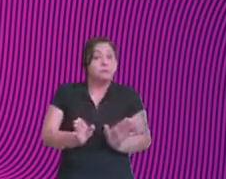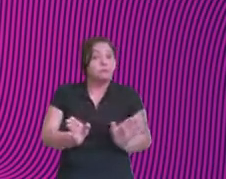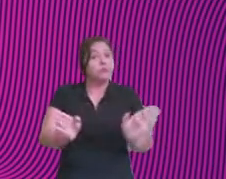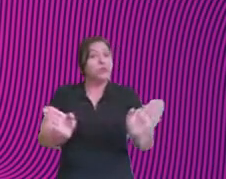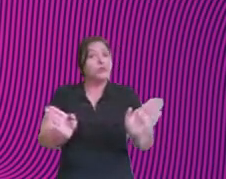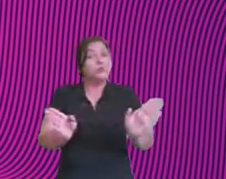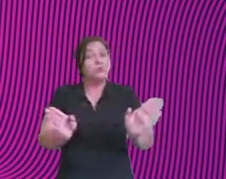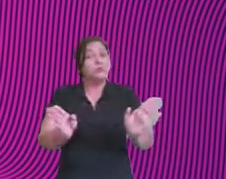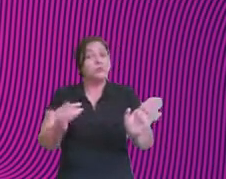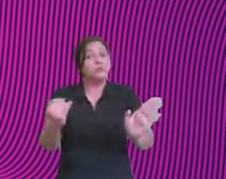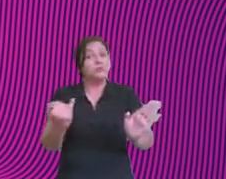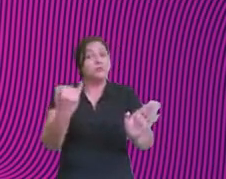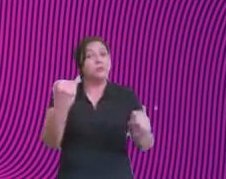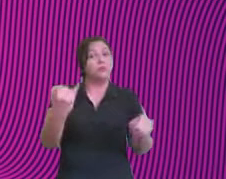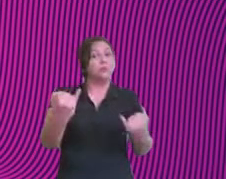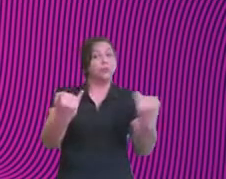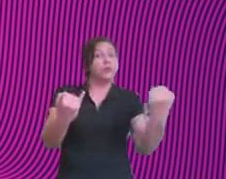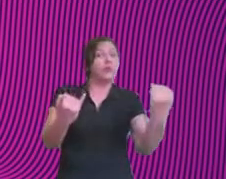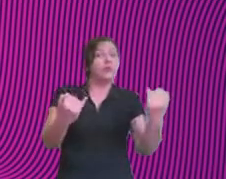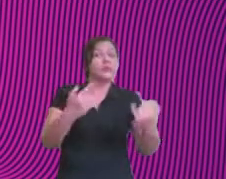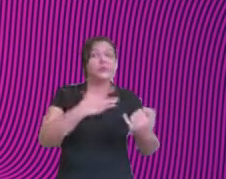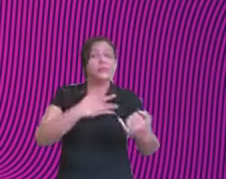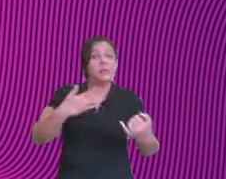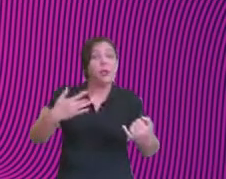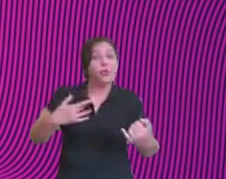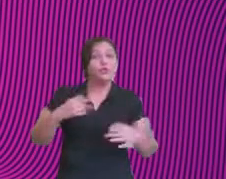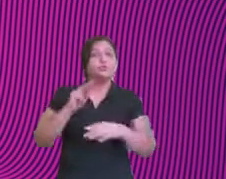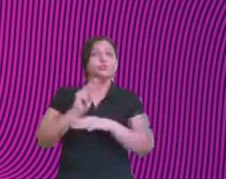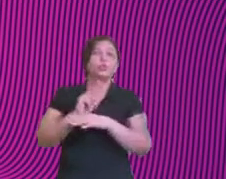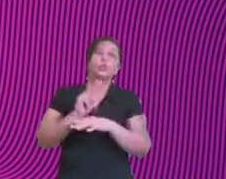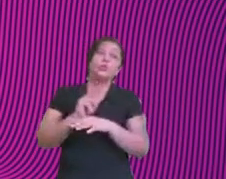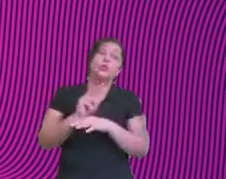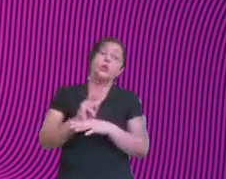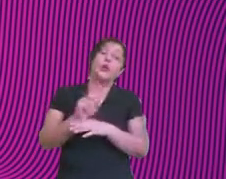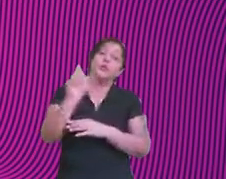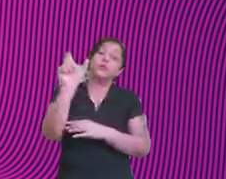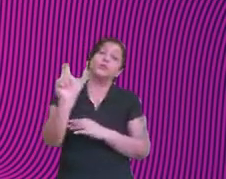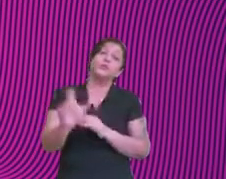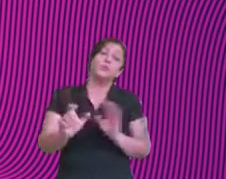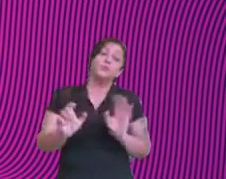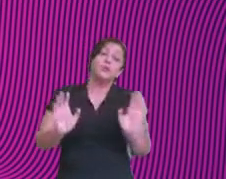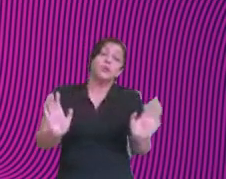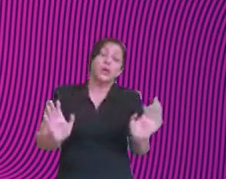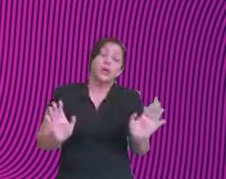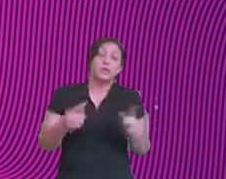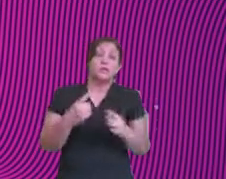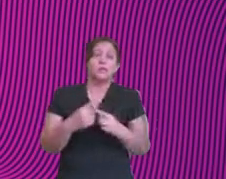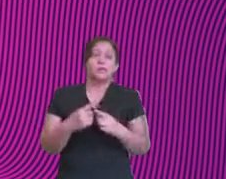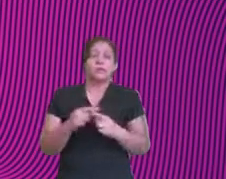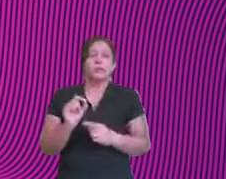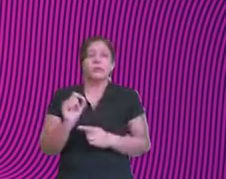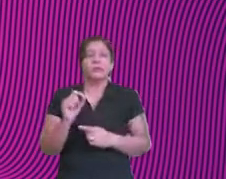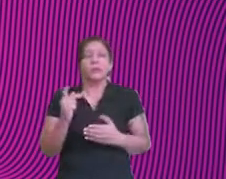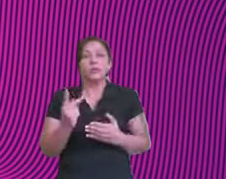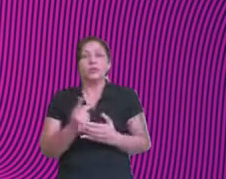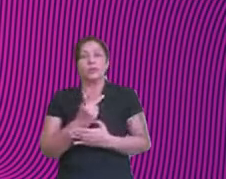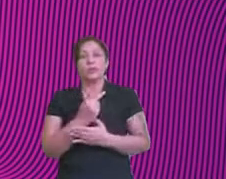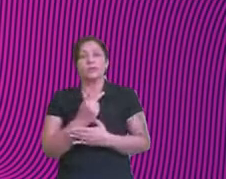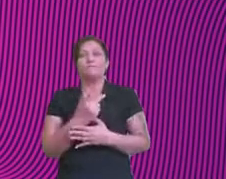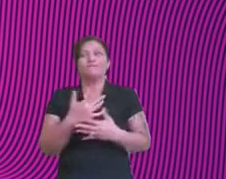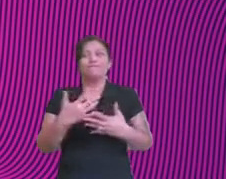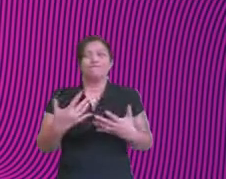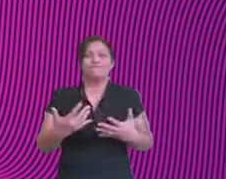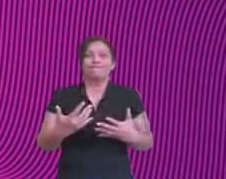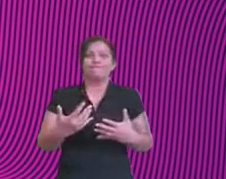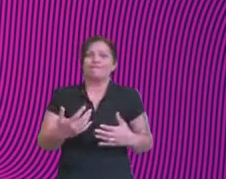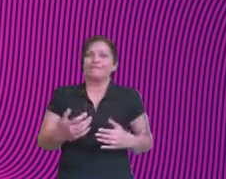do tumor de ovário, eu não vejo, nesse momento, evidência para indicar uma citorredução, uma peritonectomia, por